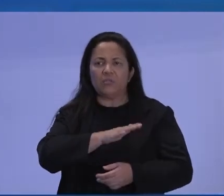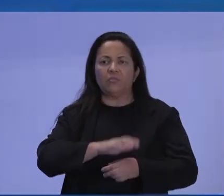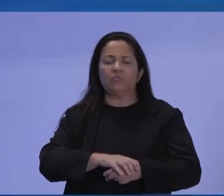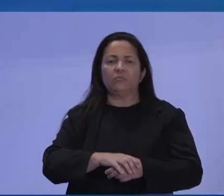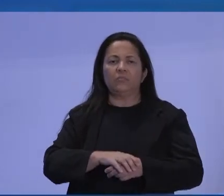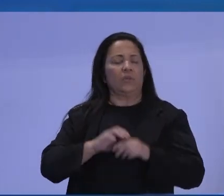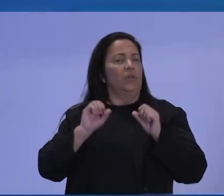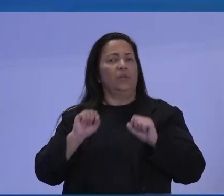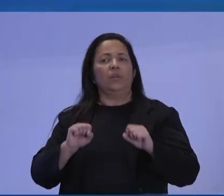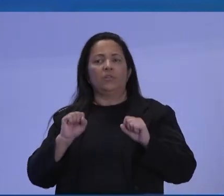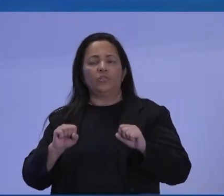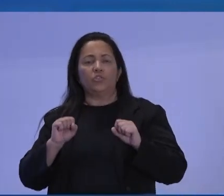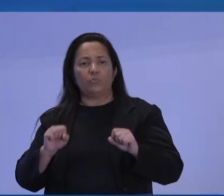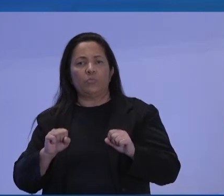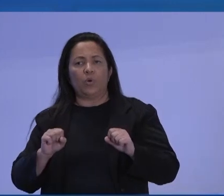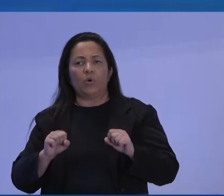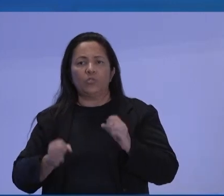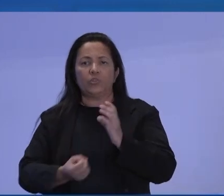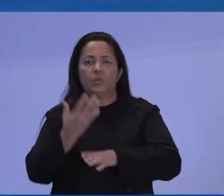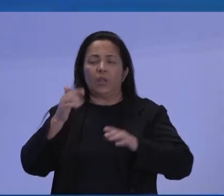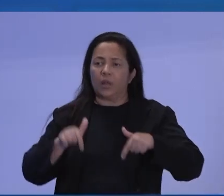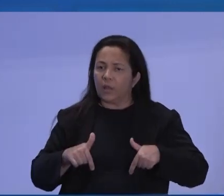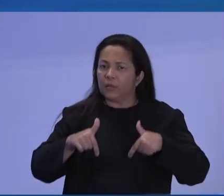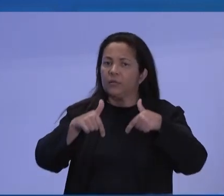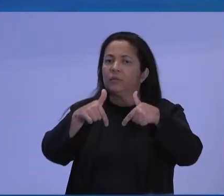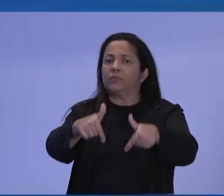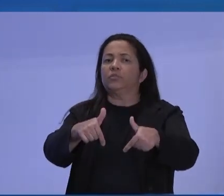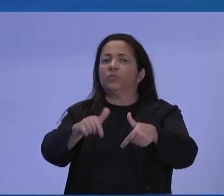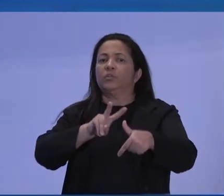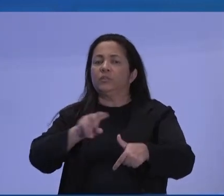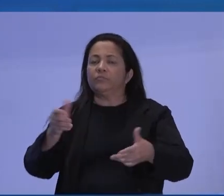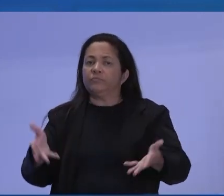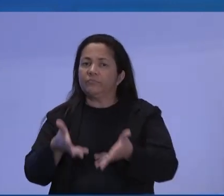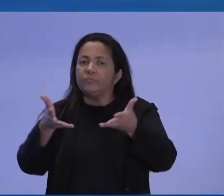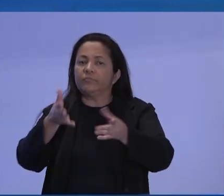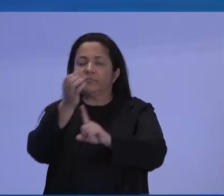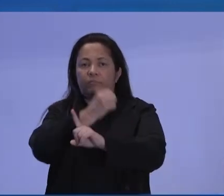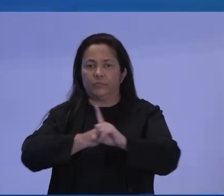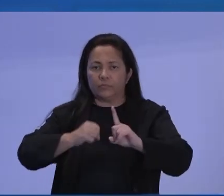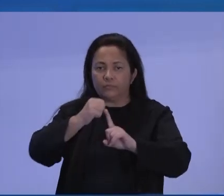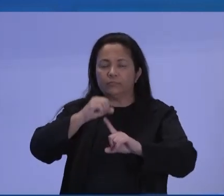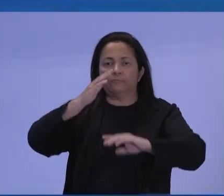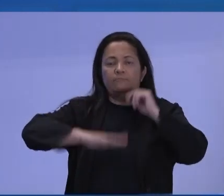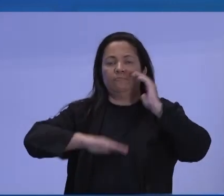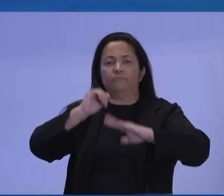da conscientização da sociedade e dos profissionais da área de saúde.